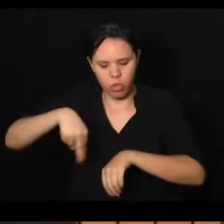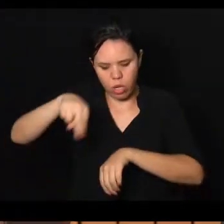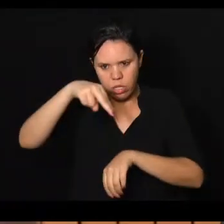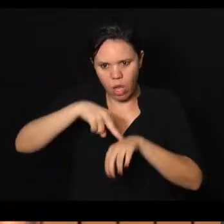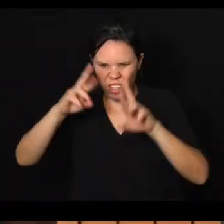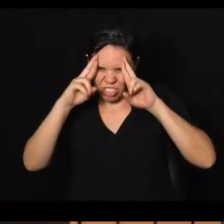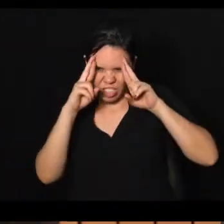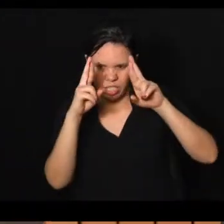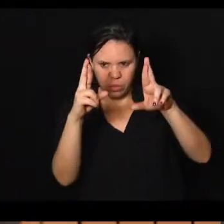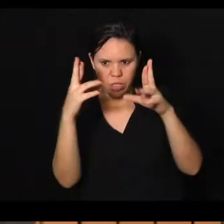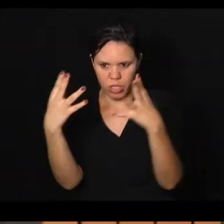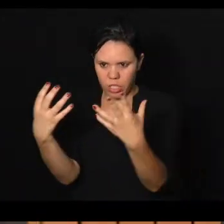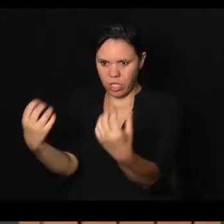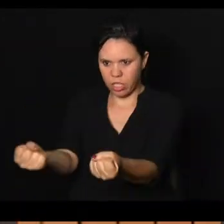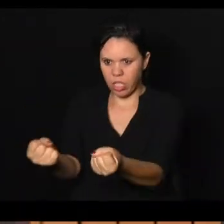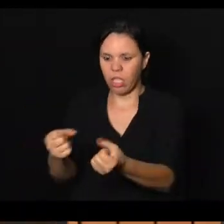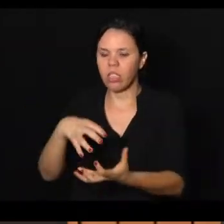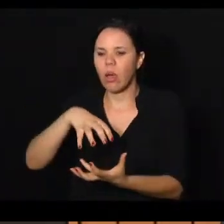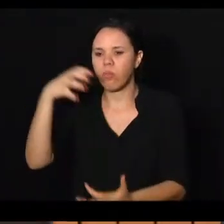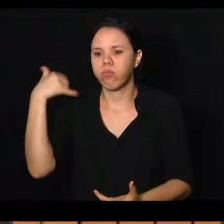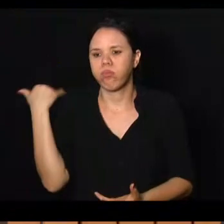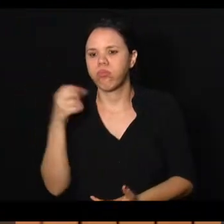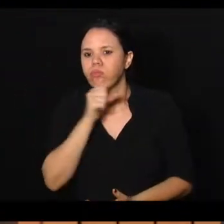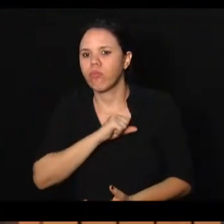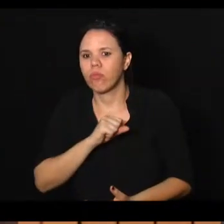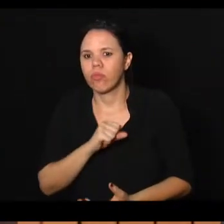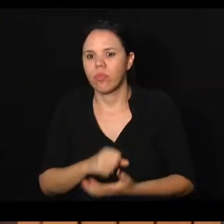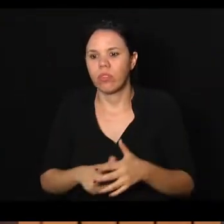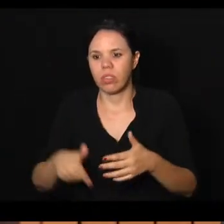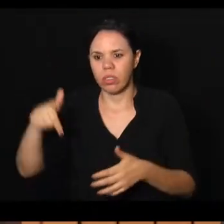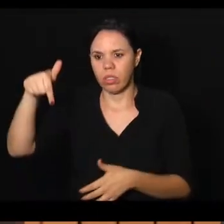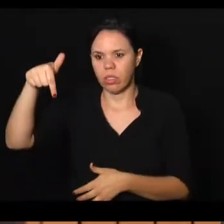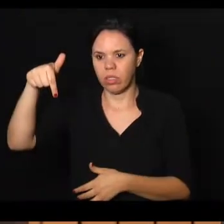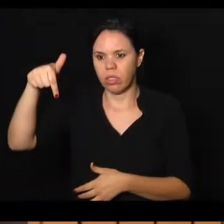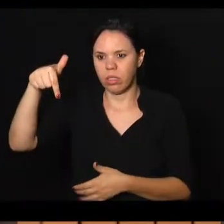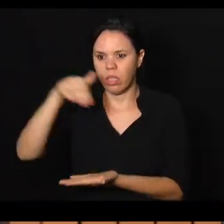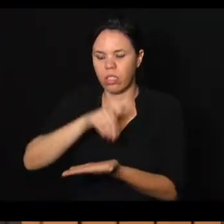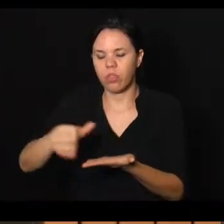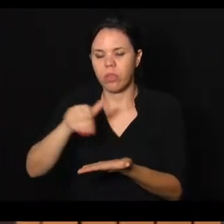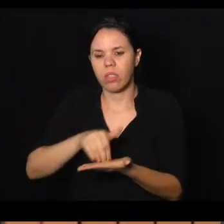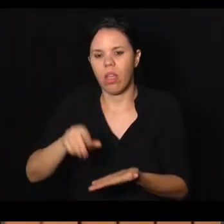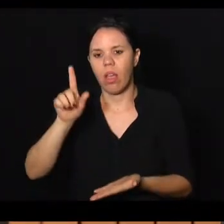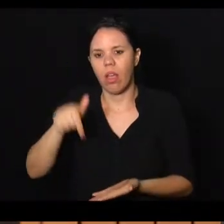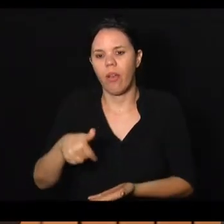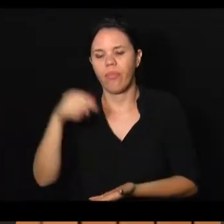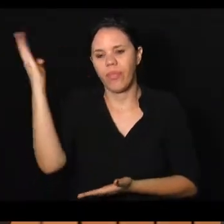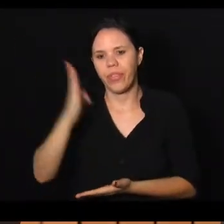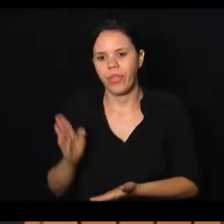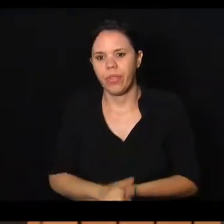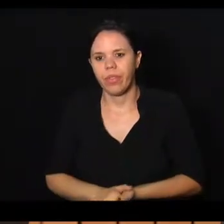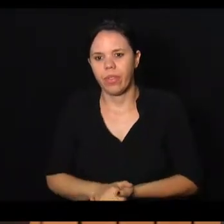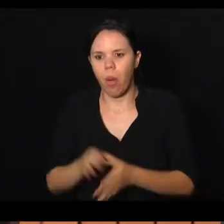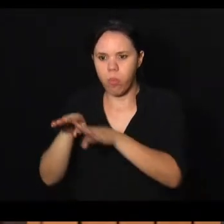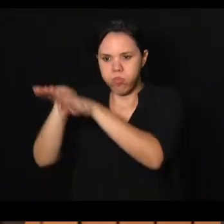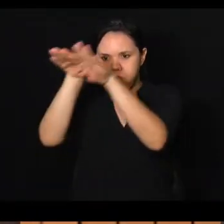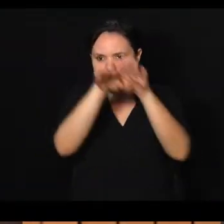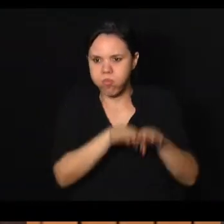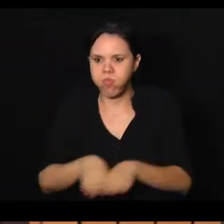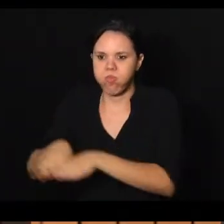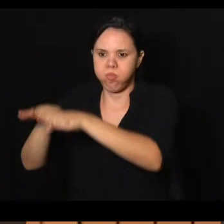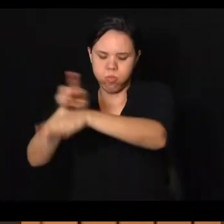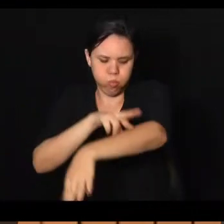nação que acolha os seus idosos. 7ª secretaria é a Secretaria Nacional da Igualdade